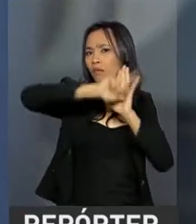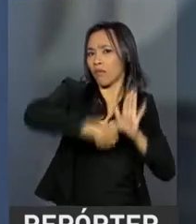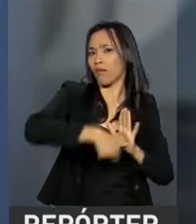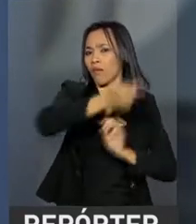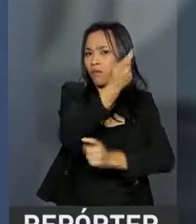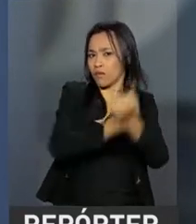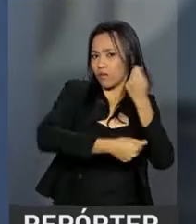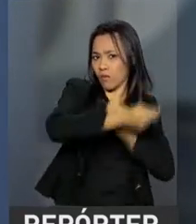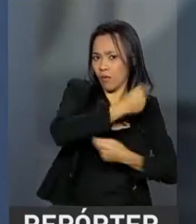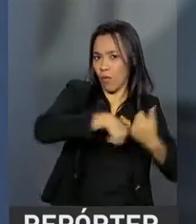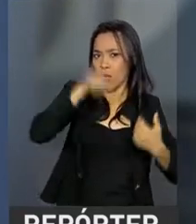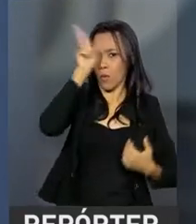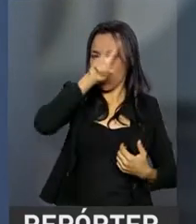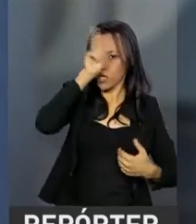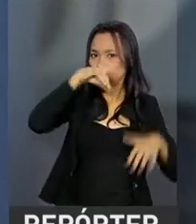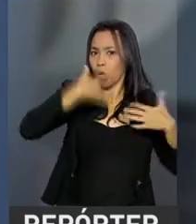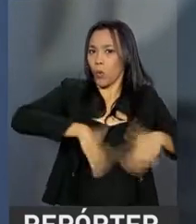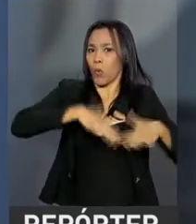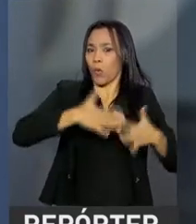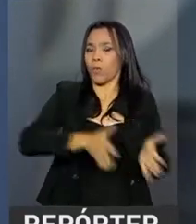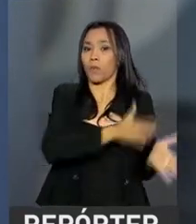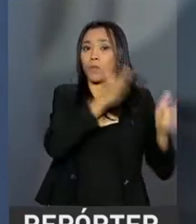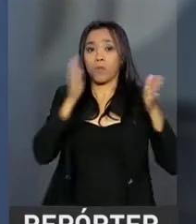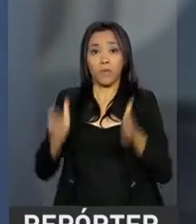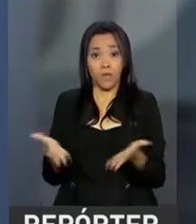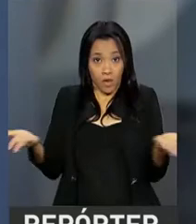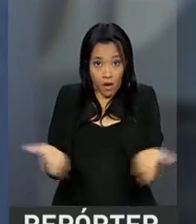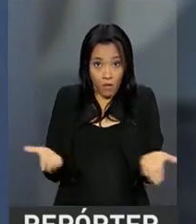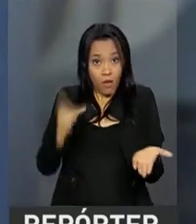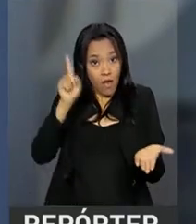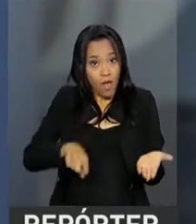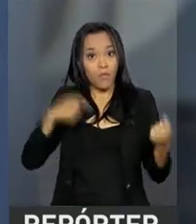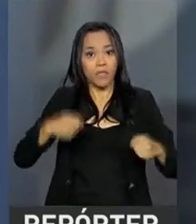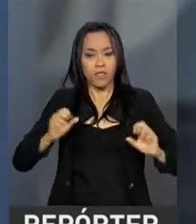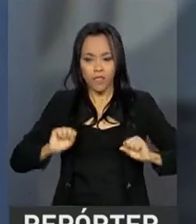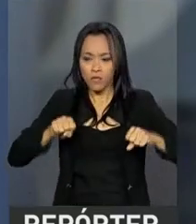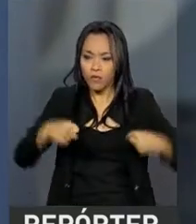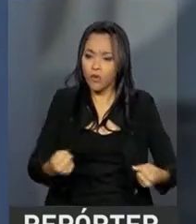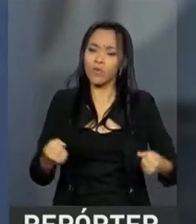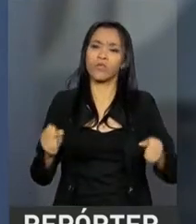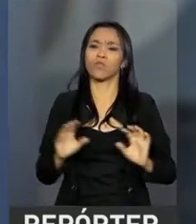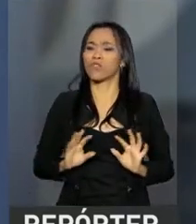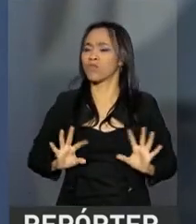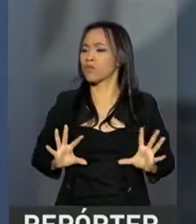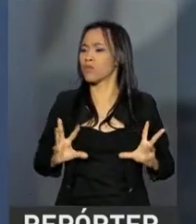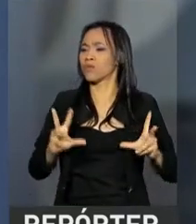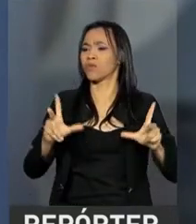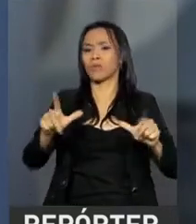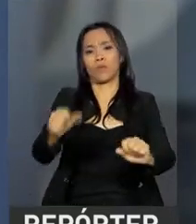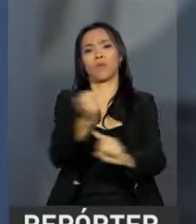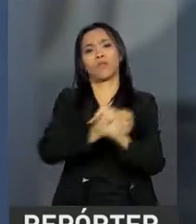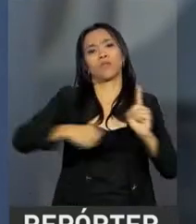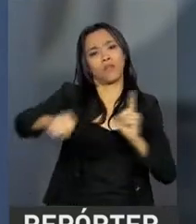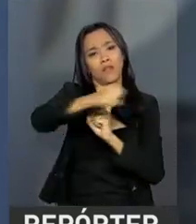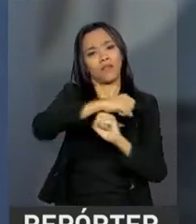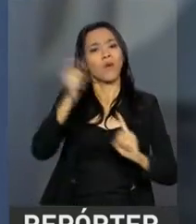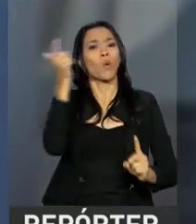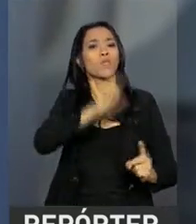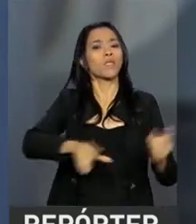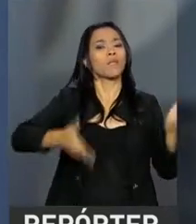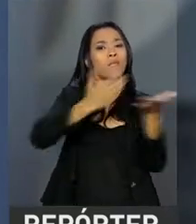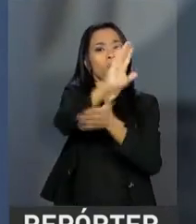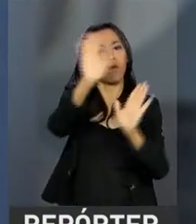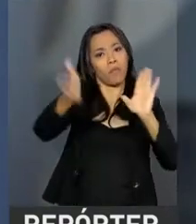da sua história e que neste momento é necessário um esforço conjunto de toda a sociedade para a aprovação de reformas